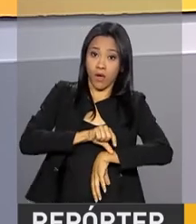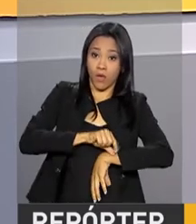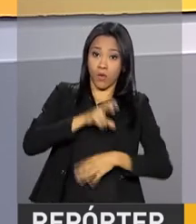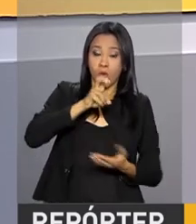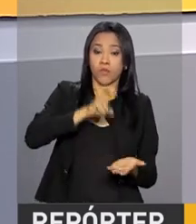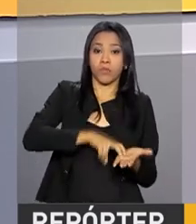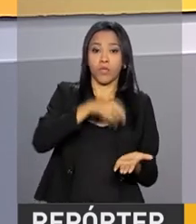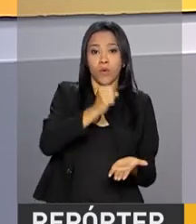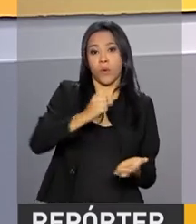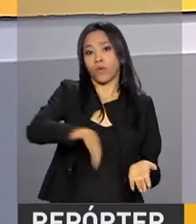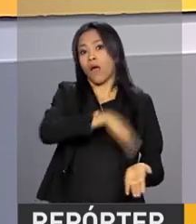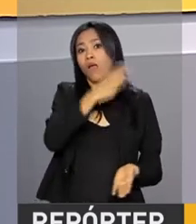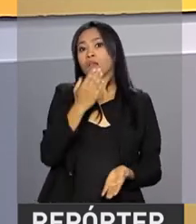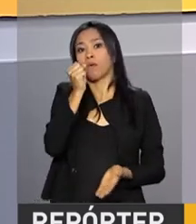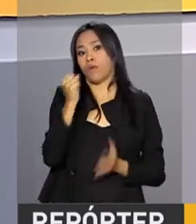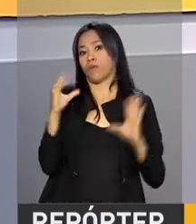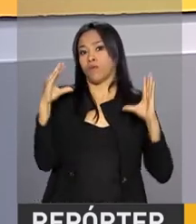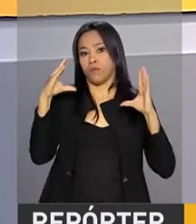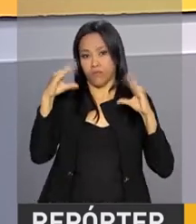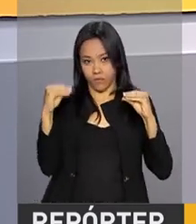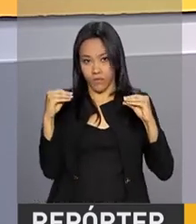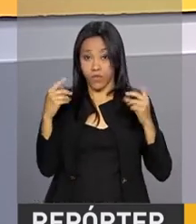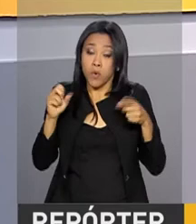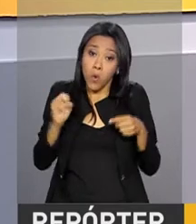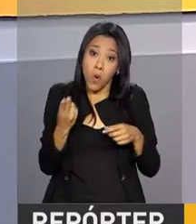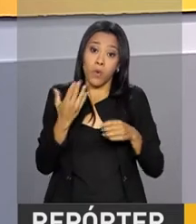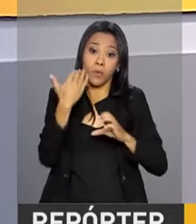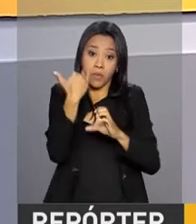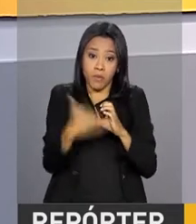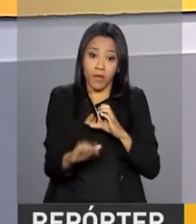manhã às 8 da noite, ou também pelo e-mail